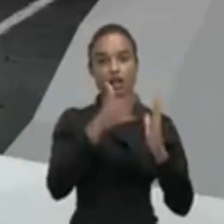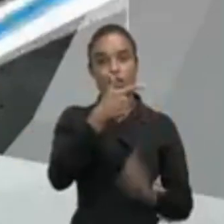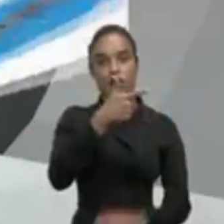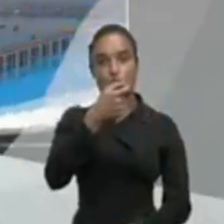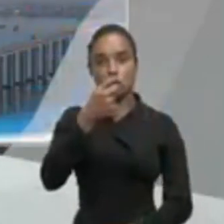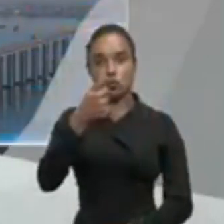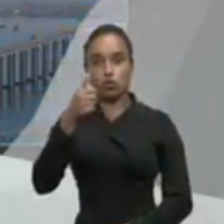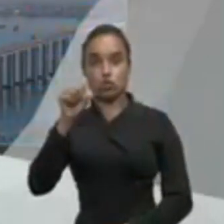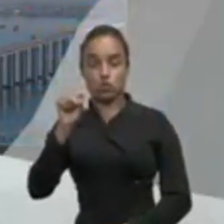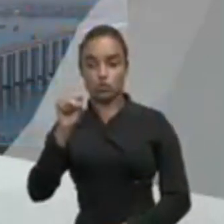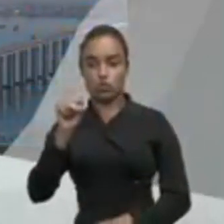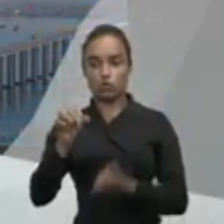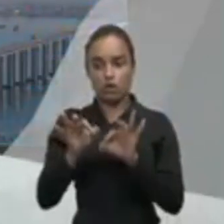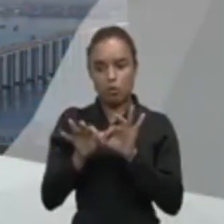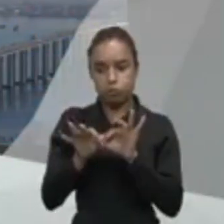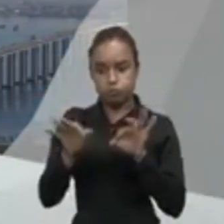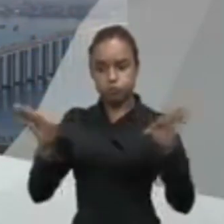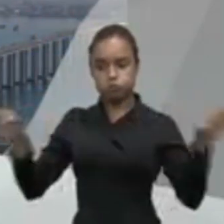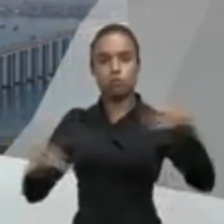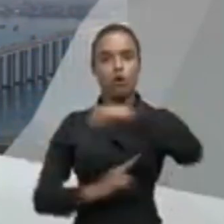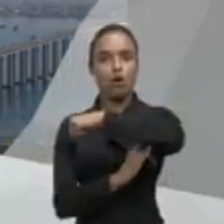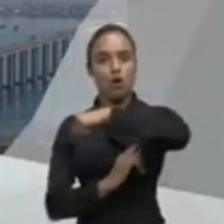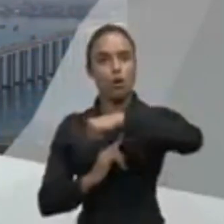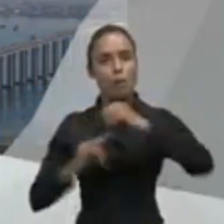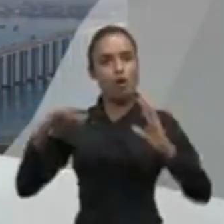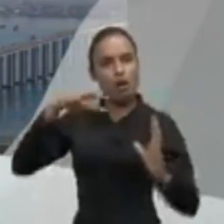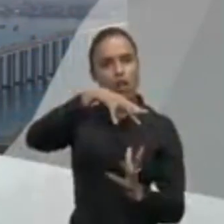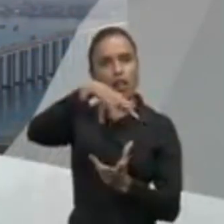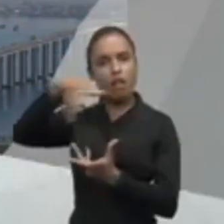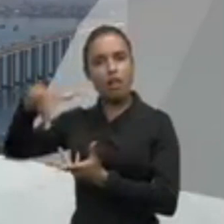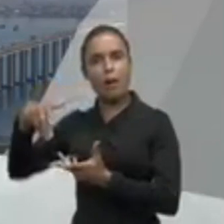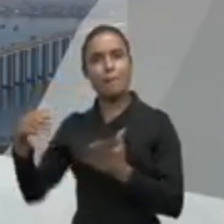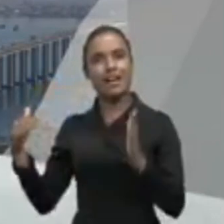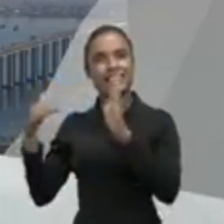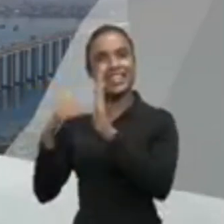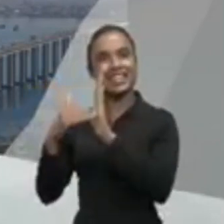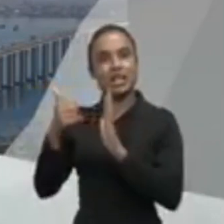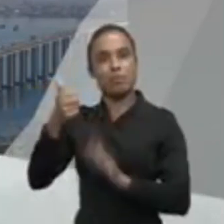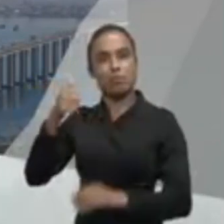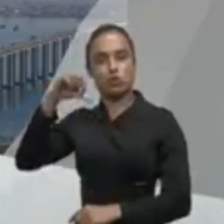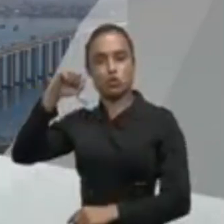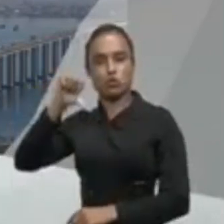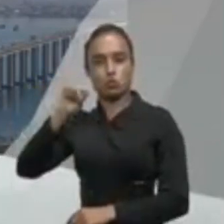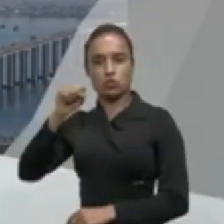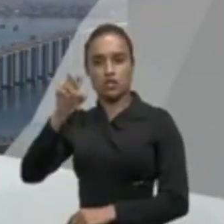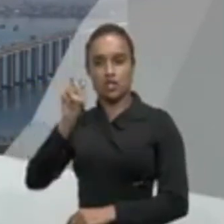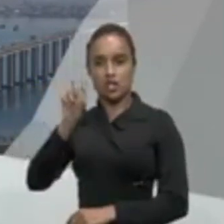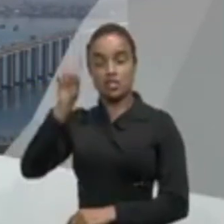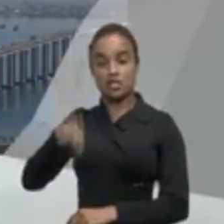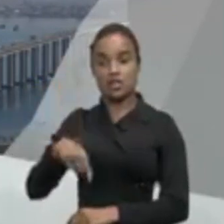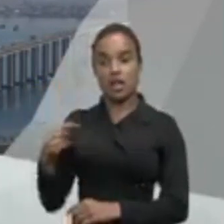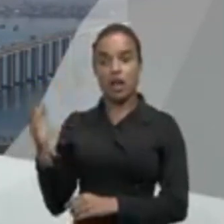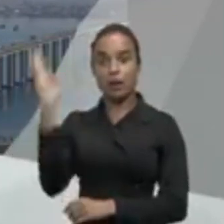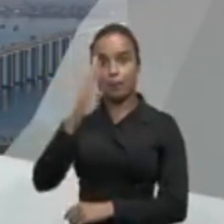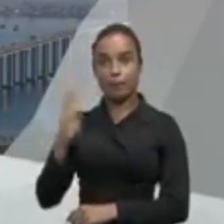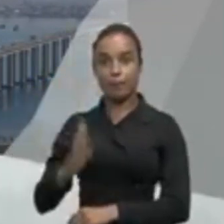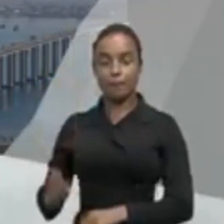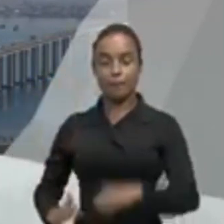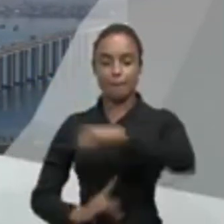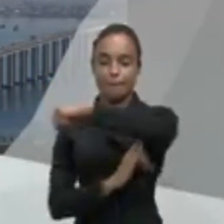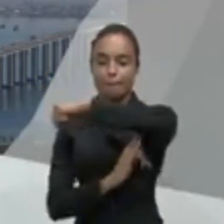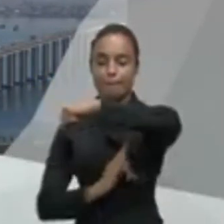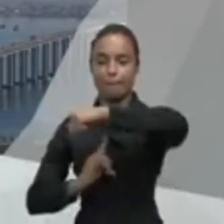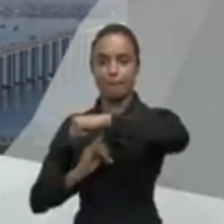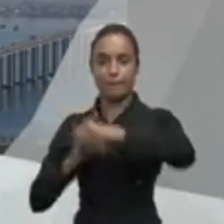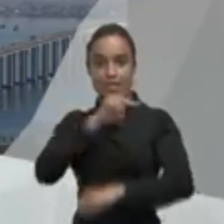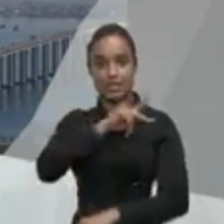mundo. Mas até 1985, essa posição era ocupada pelo Brasil, com a construção da ponte Presidente